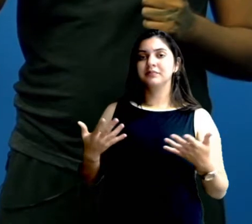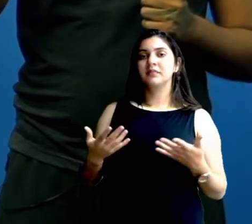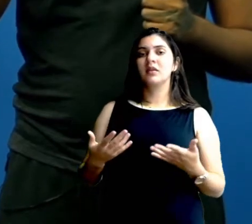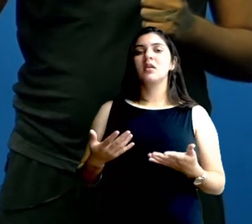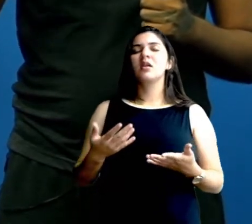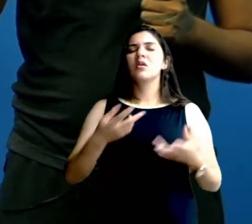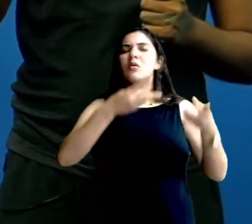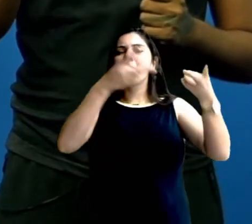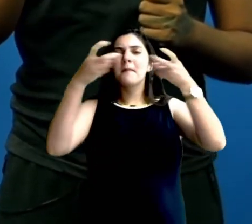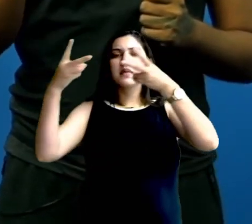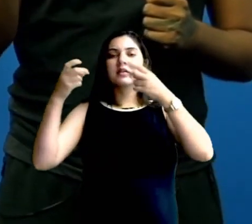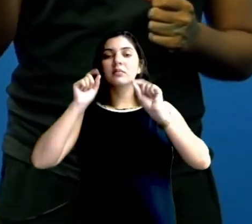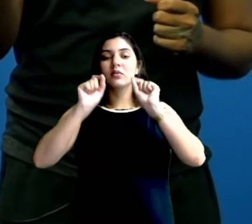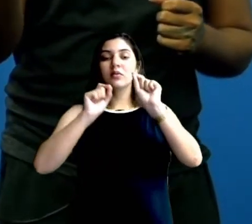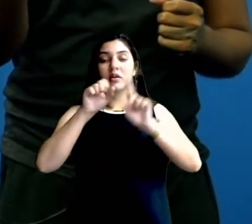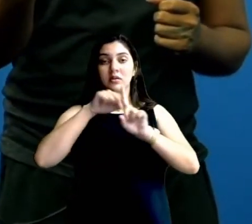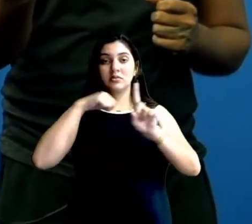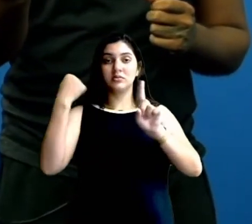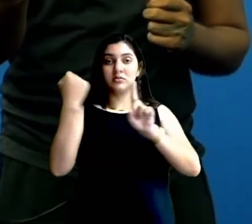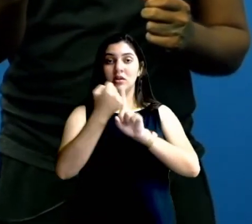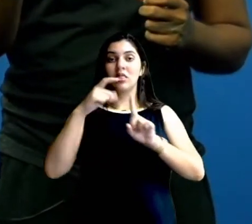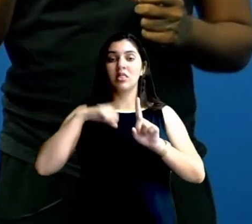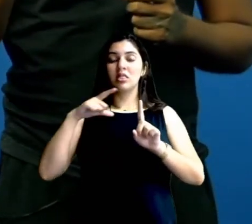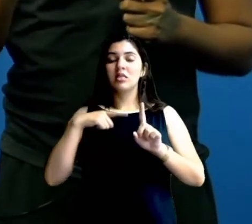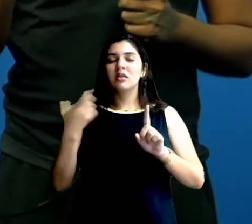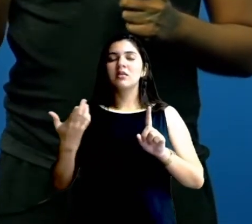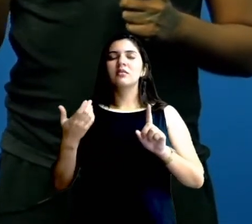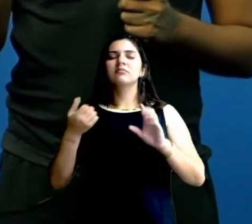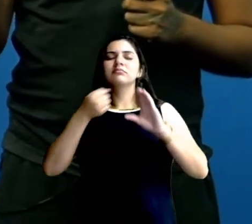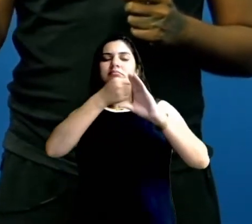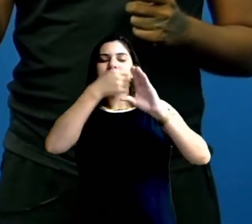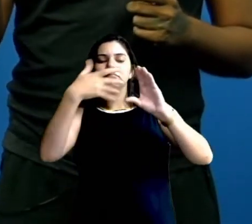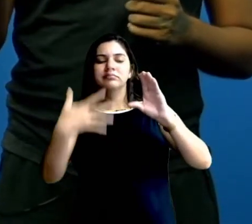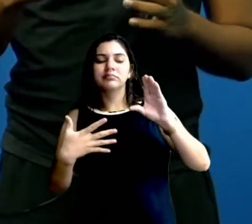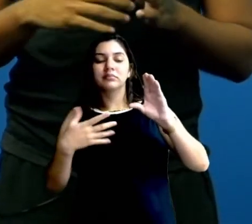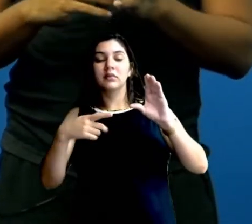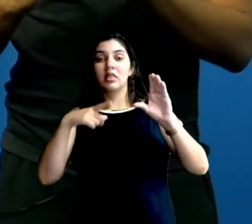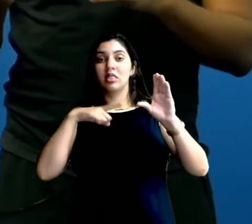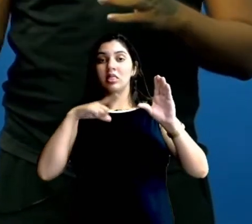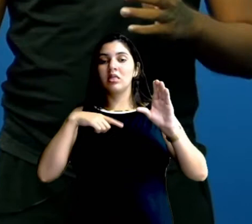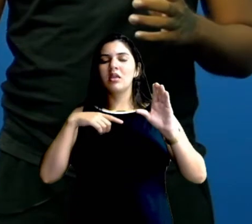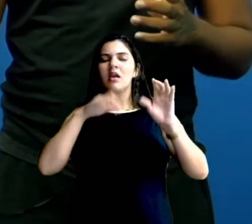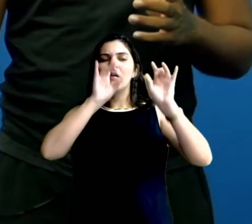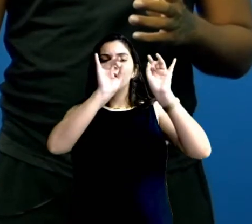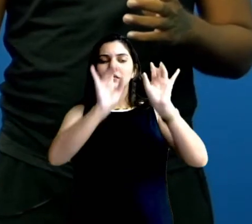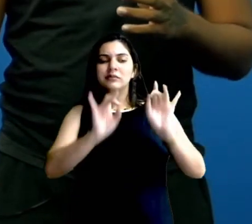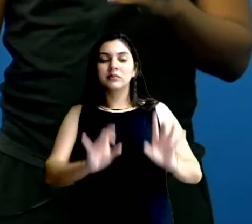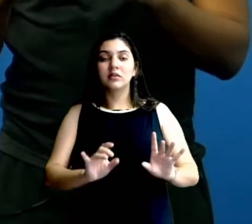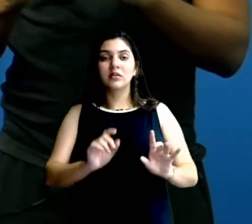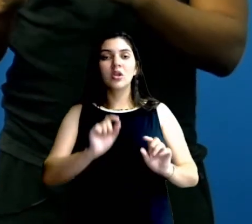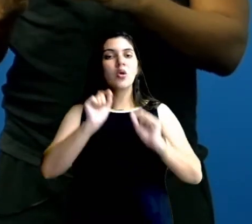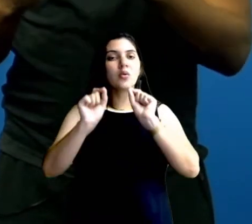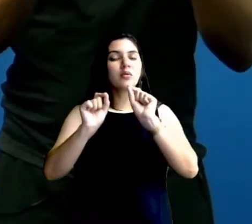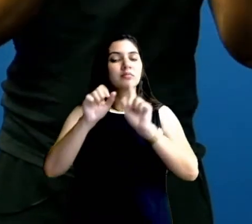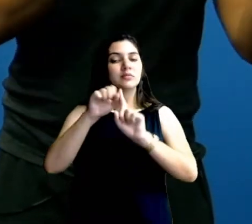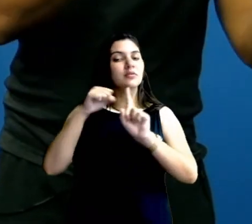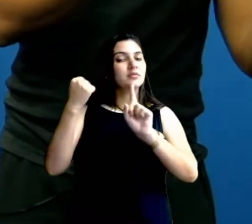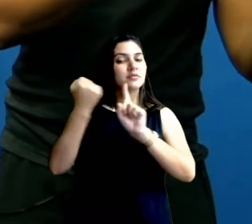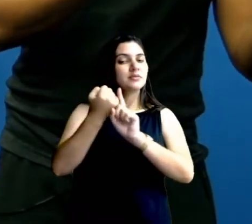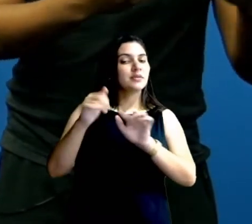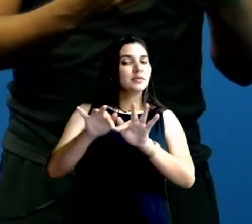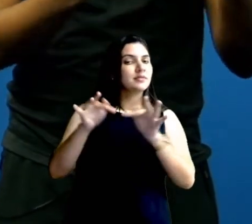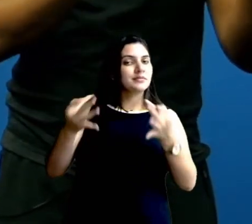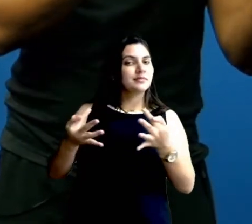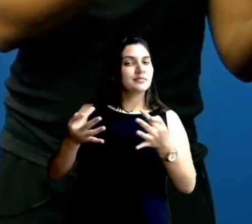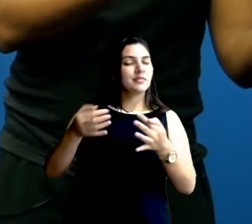quando ele começa a perceber que essa sociedade tinha particularidade tinha é especificidade e que não era uma sociedade simplesmente